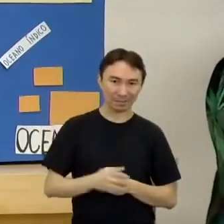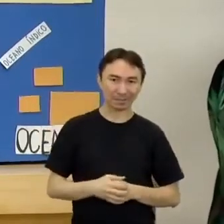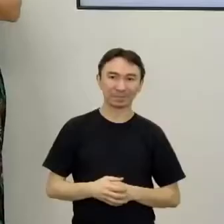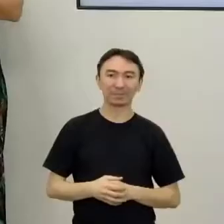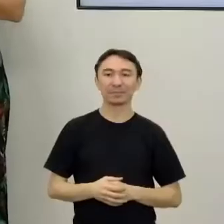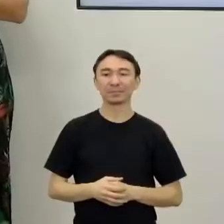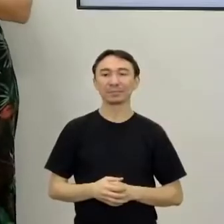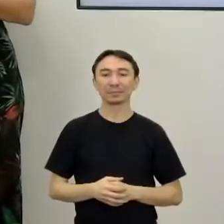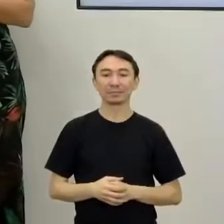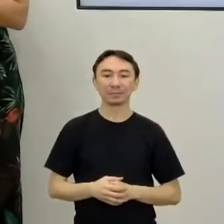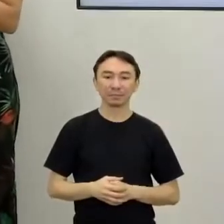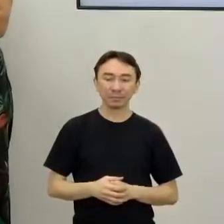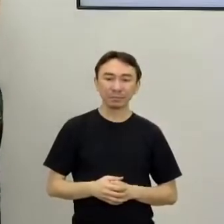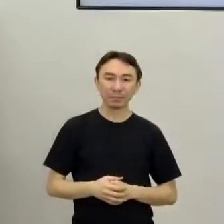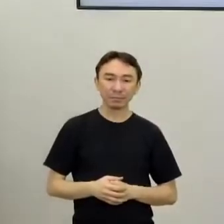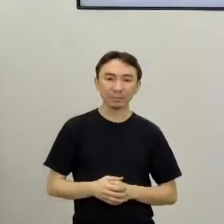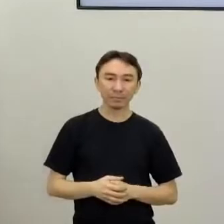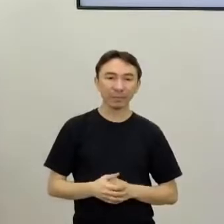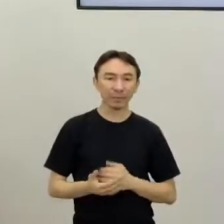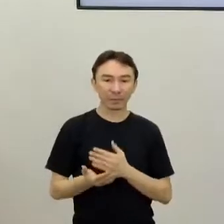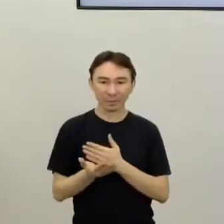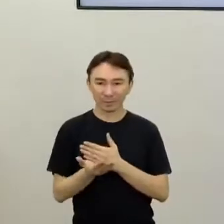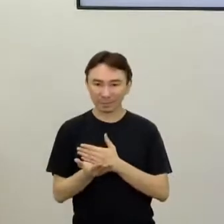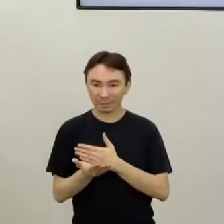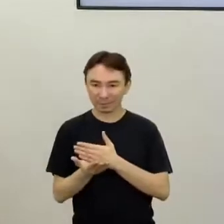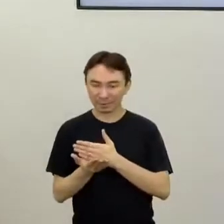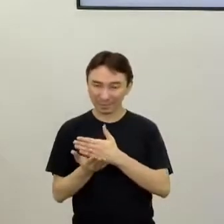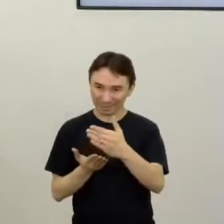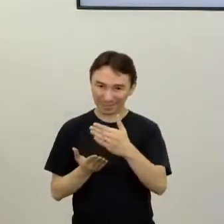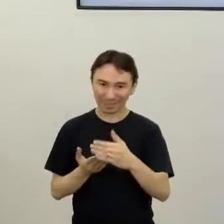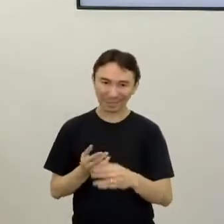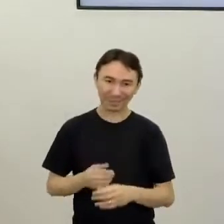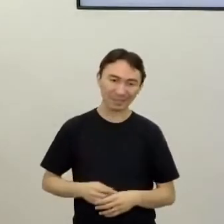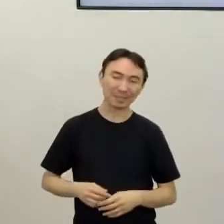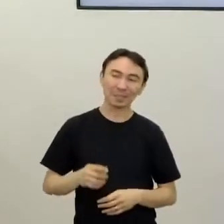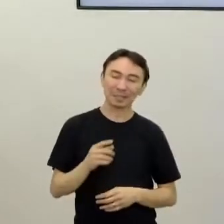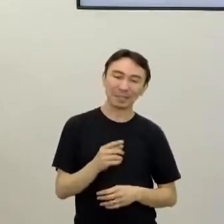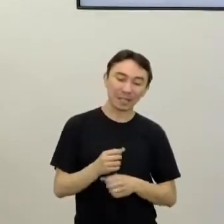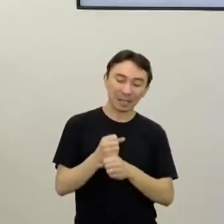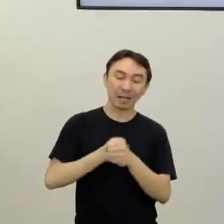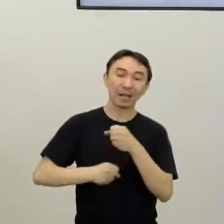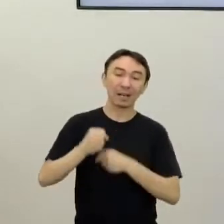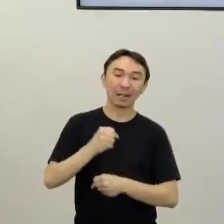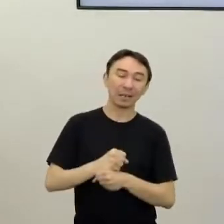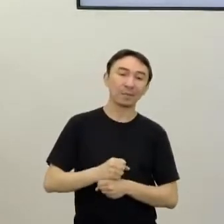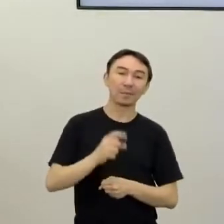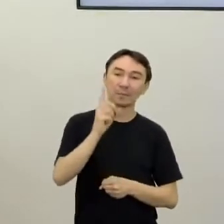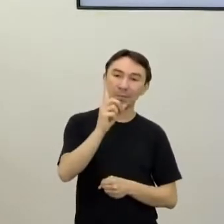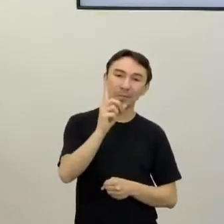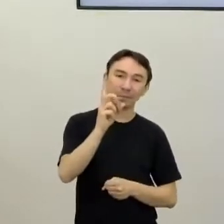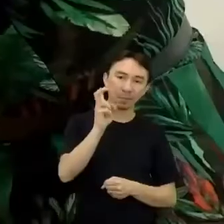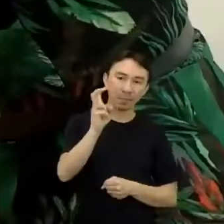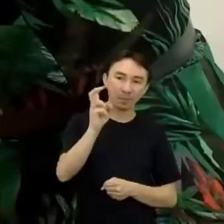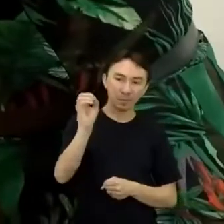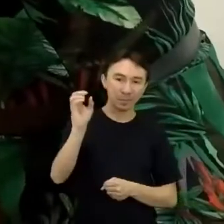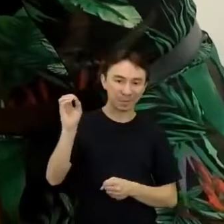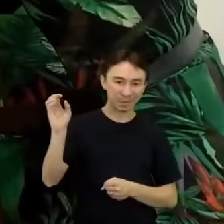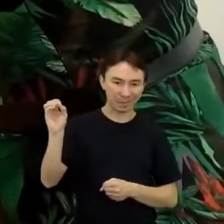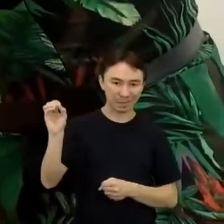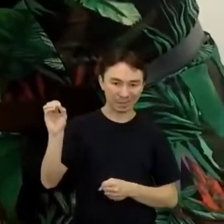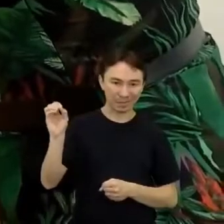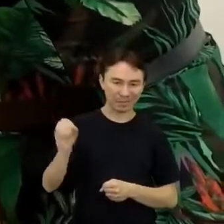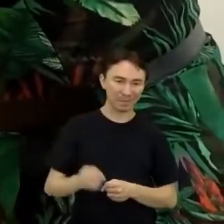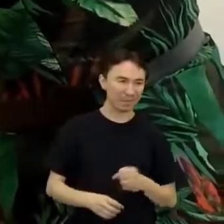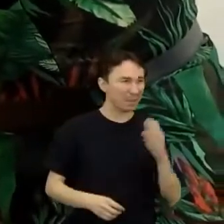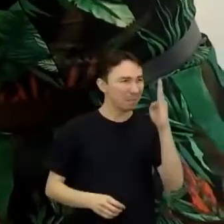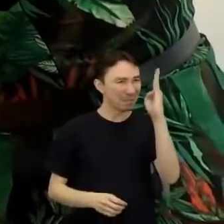aí. Vamos começar em 1500 com o descobrimento do Brasil. E aí tem gente que vai falar